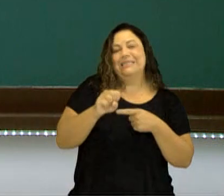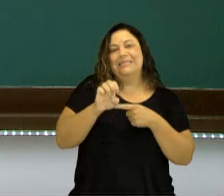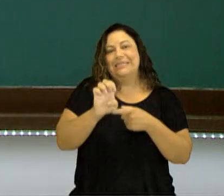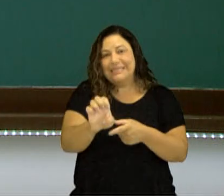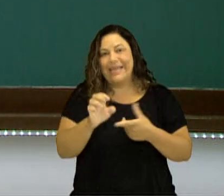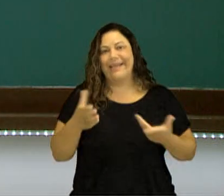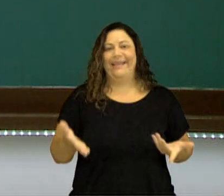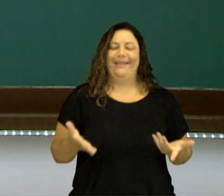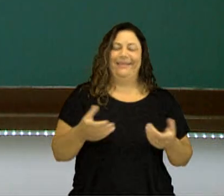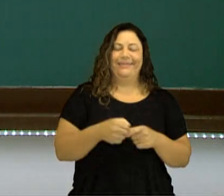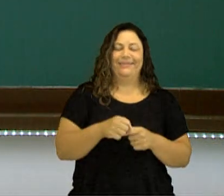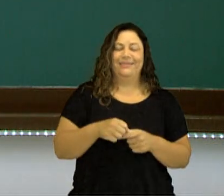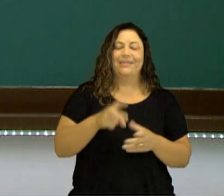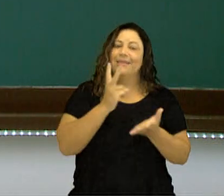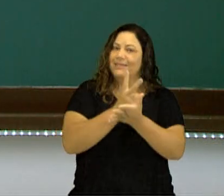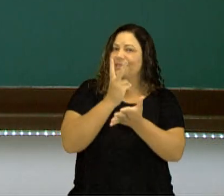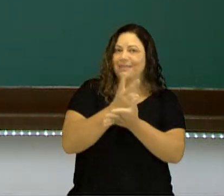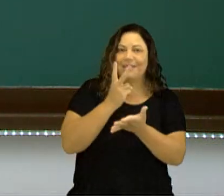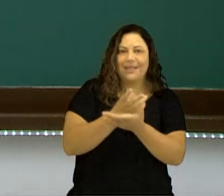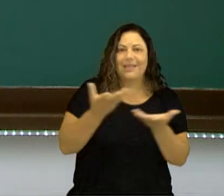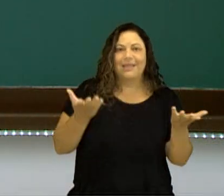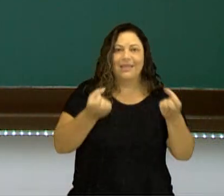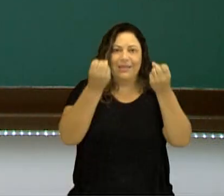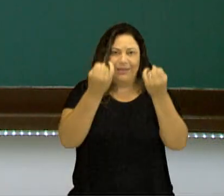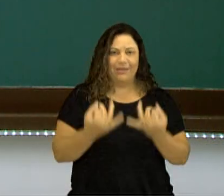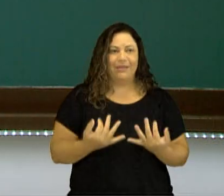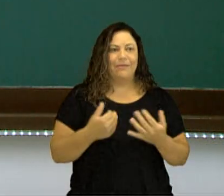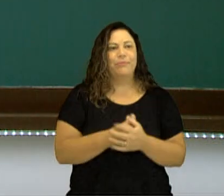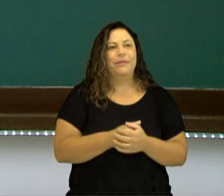outra. Por quê? Definir,